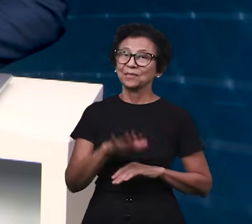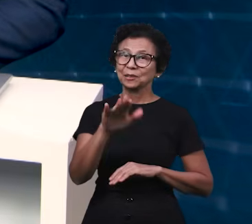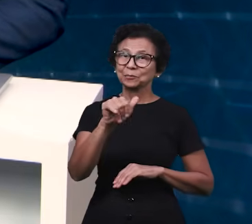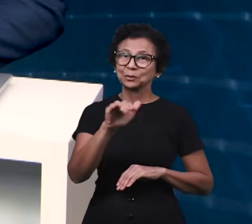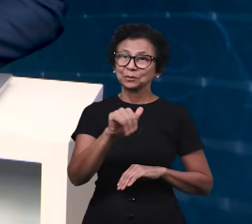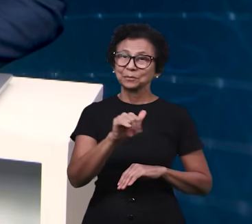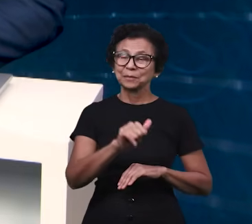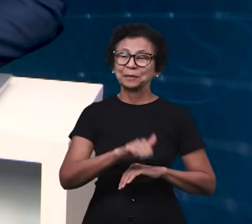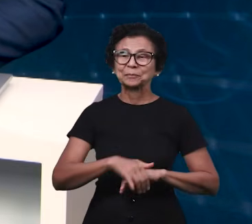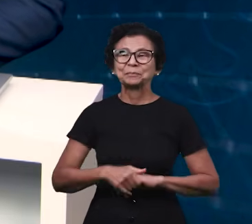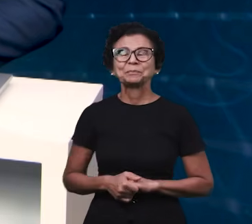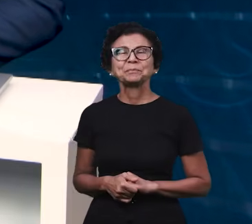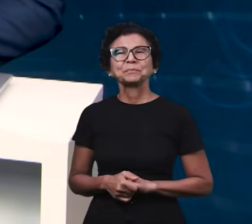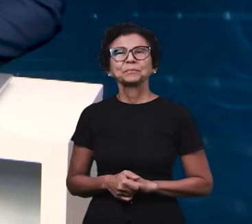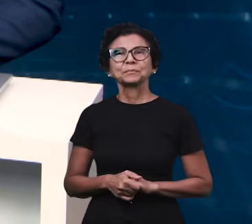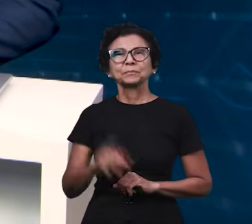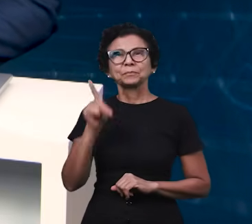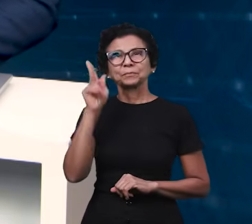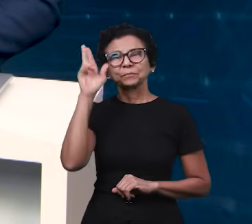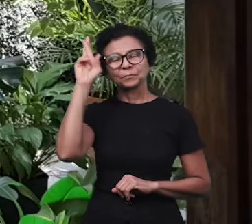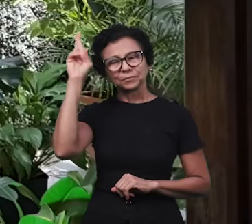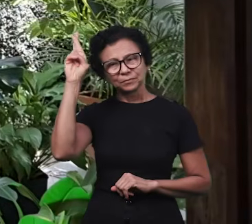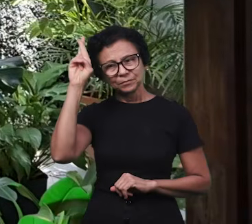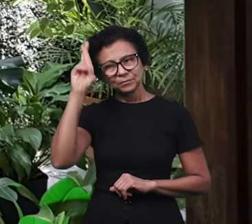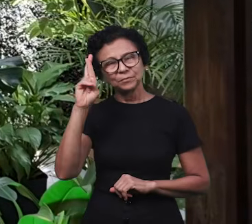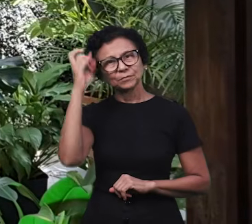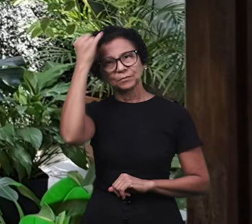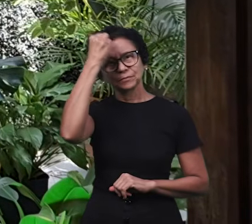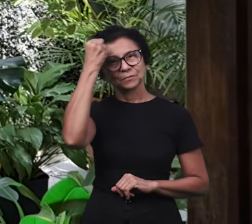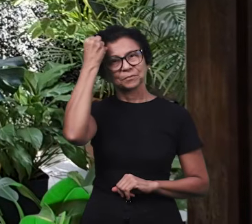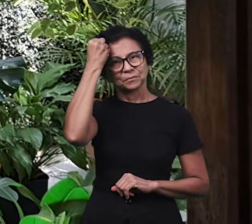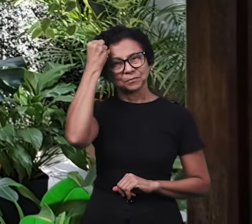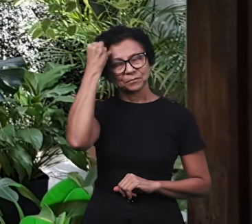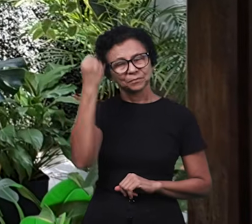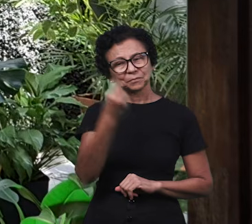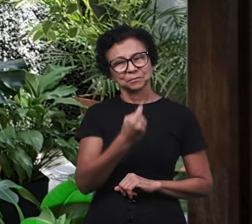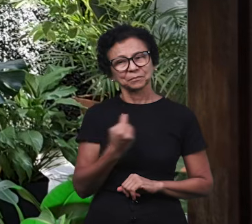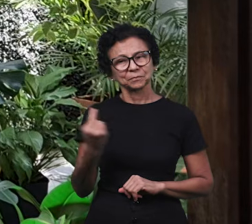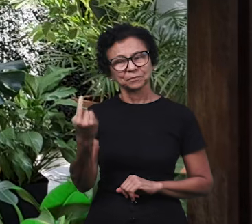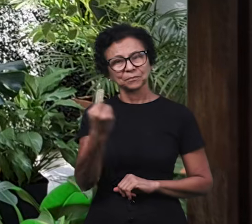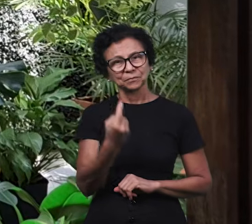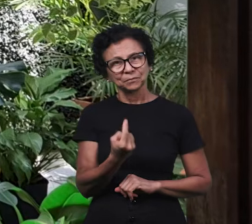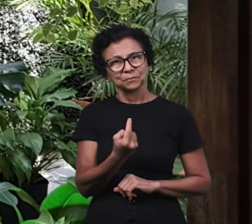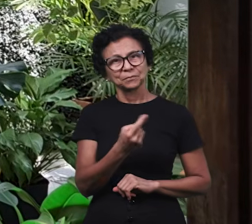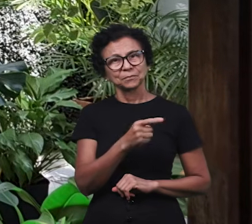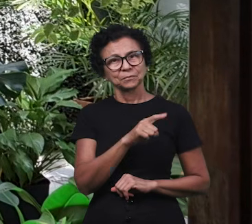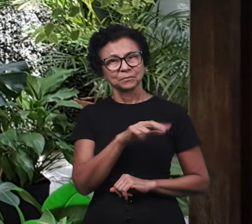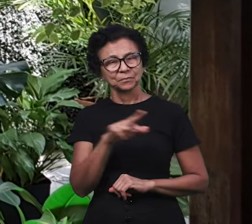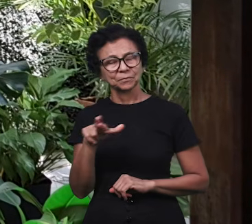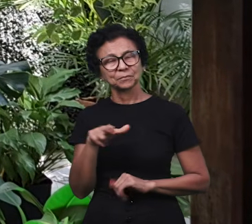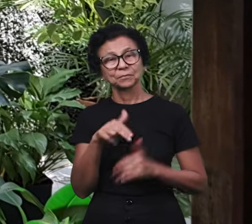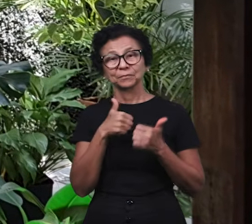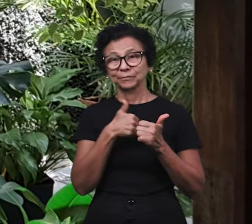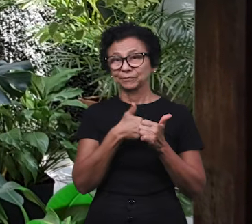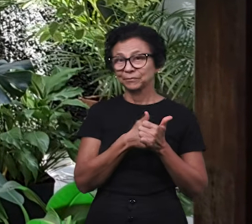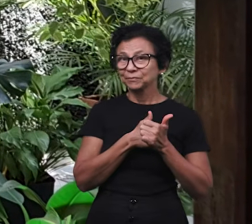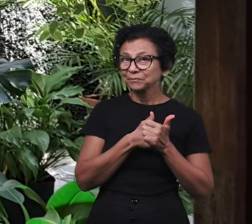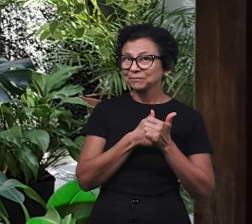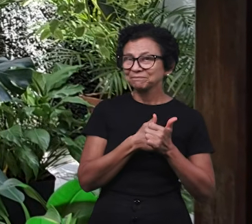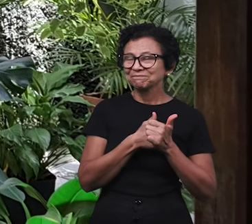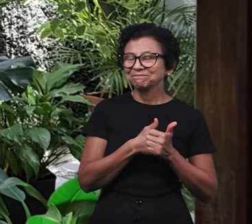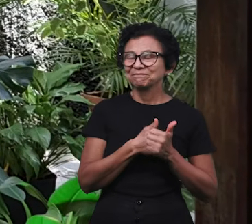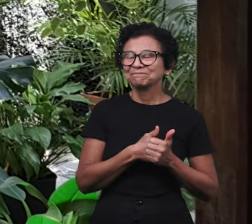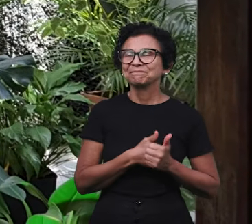com o nosso companheiro Everlândio Vasconcelos. A paz do Senhor, Jorge. A paz do Senhor, os nossos amados e queridos irmãos que